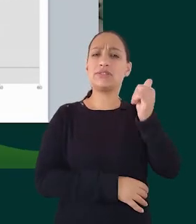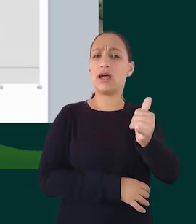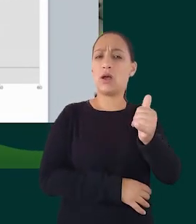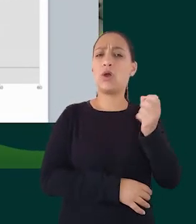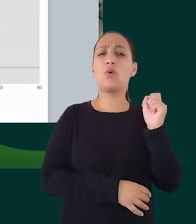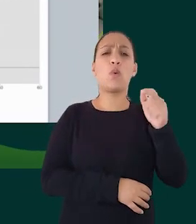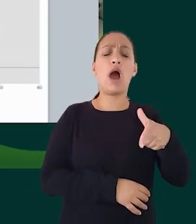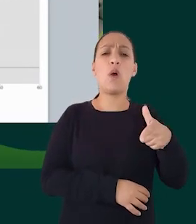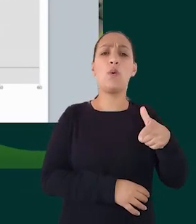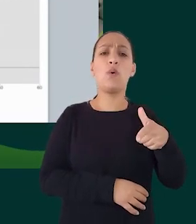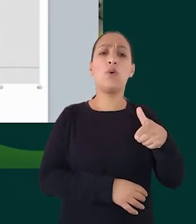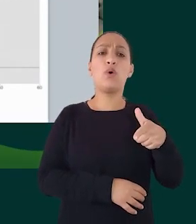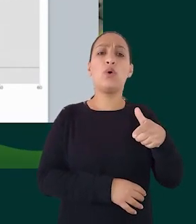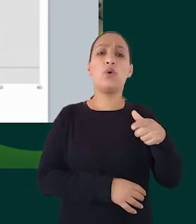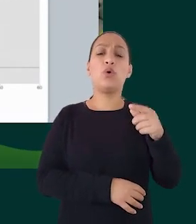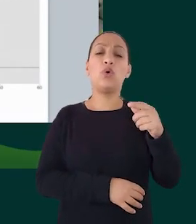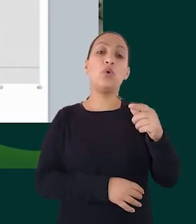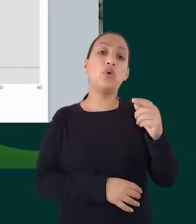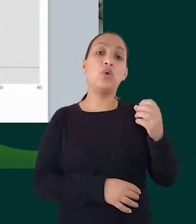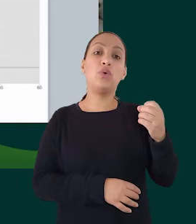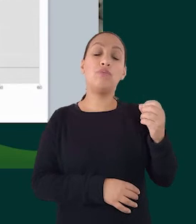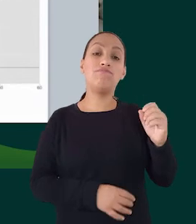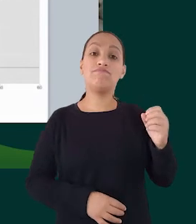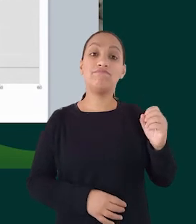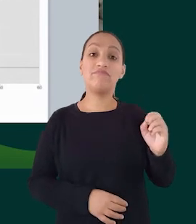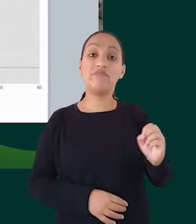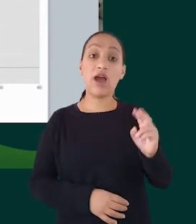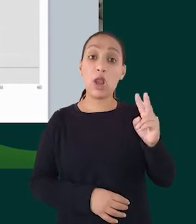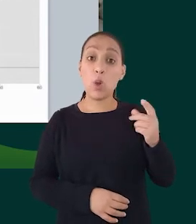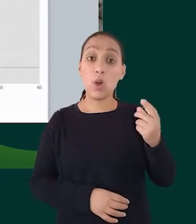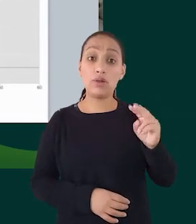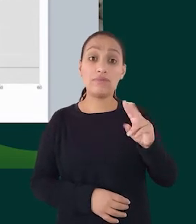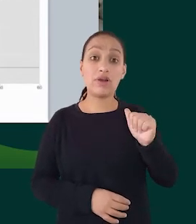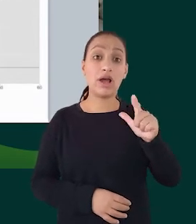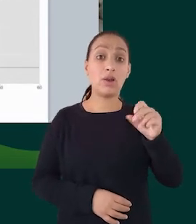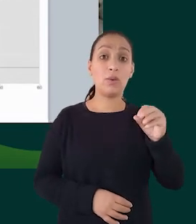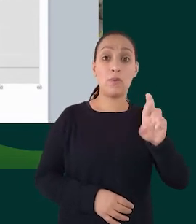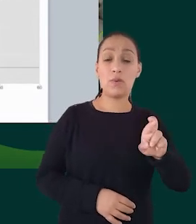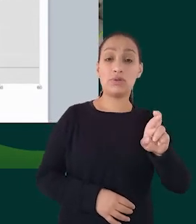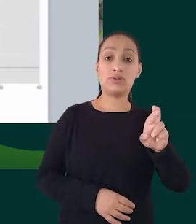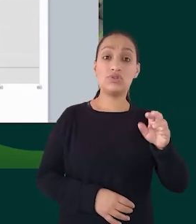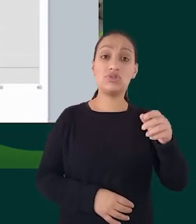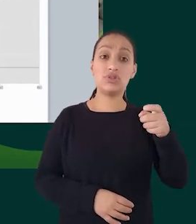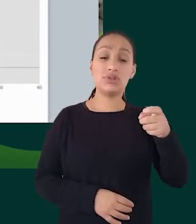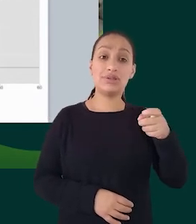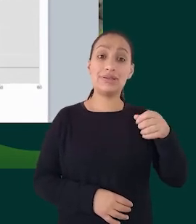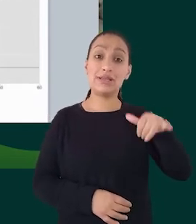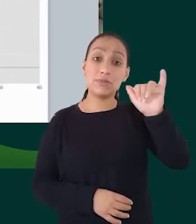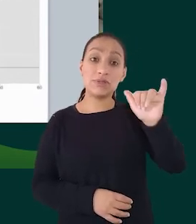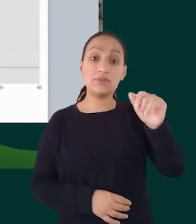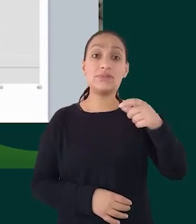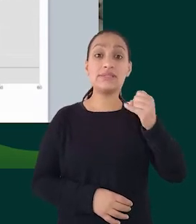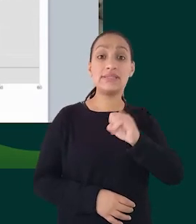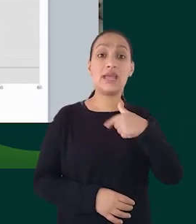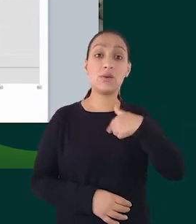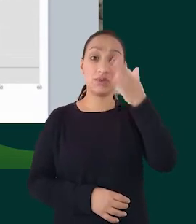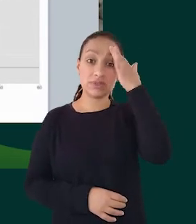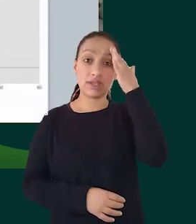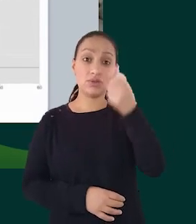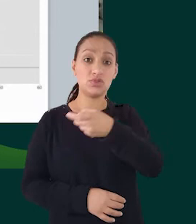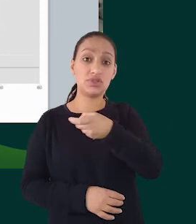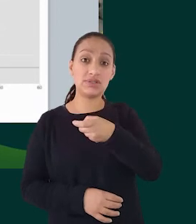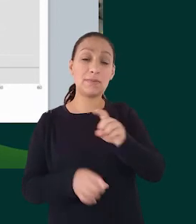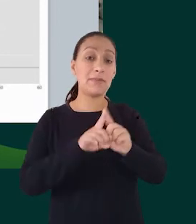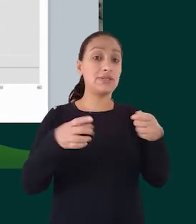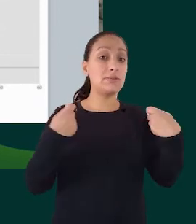de y, já que eu sei x. Só que, para isso, eu preciso descobrir qual é a minha função do primeiro grau. Qual é